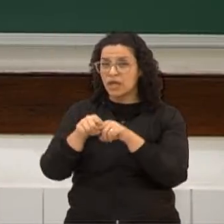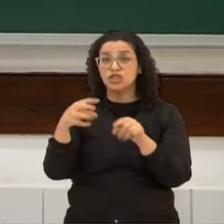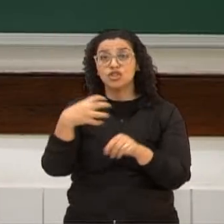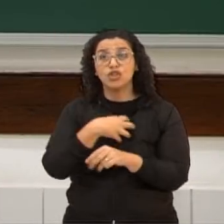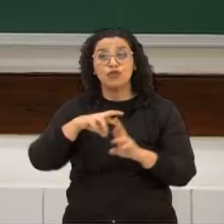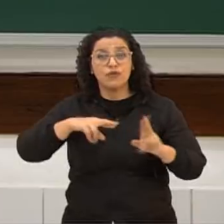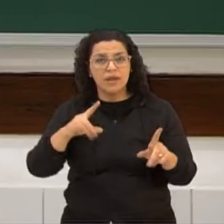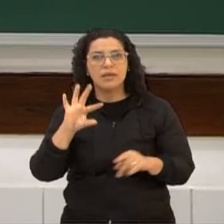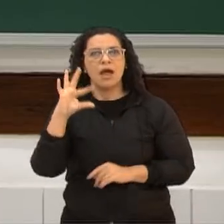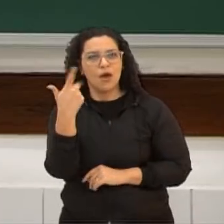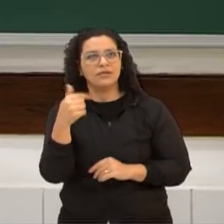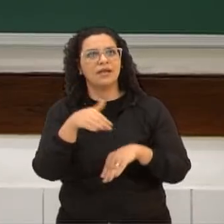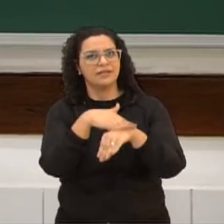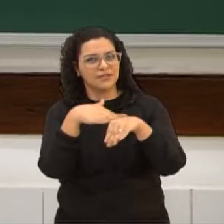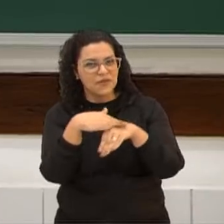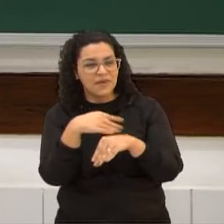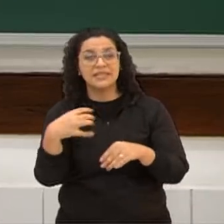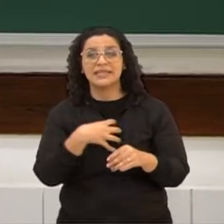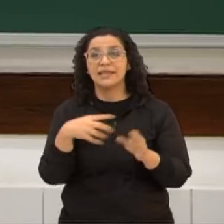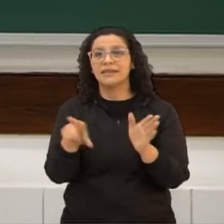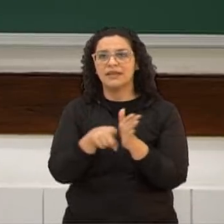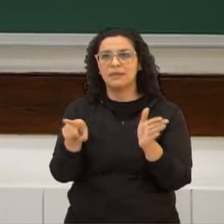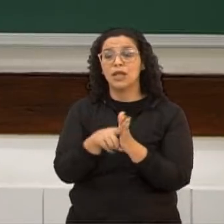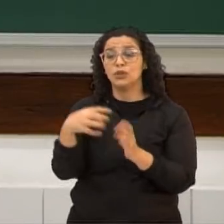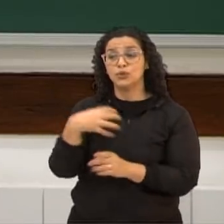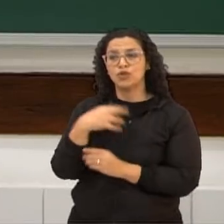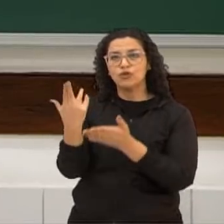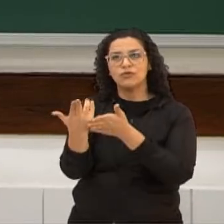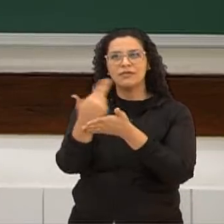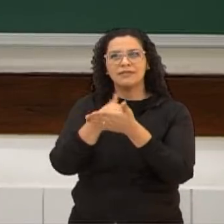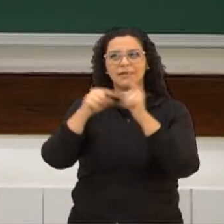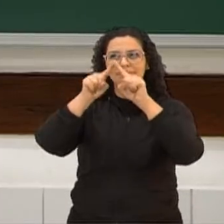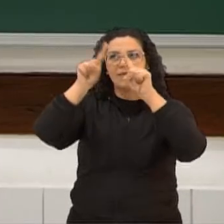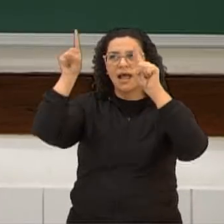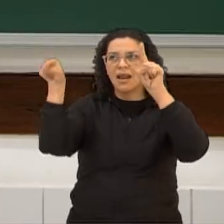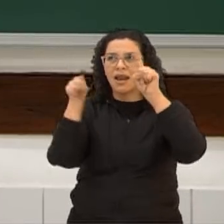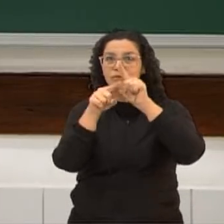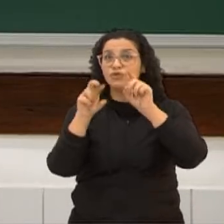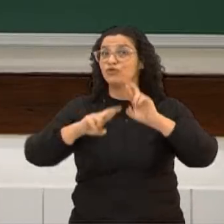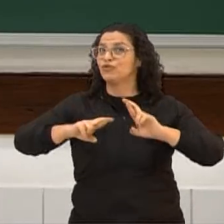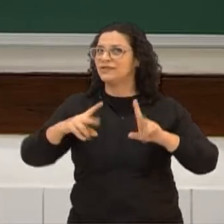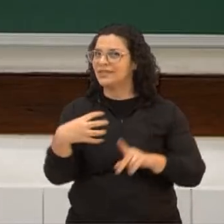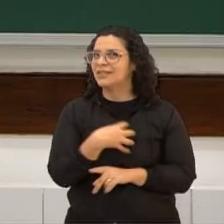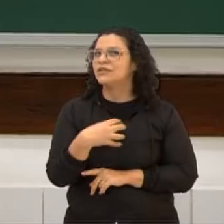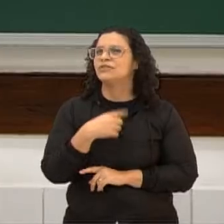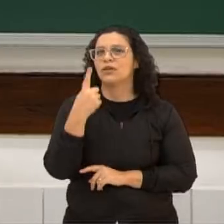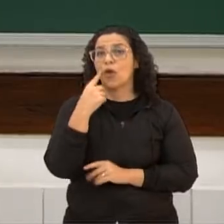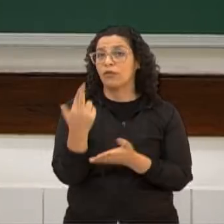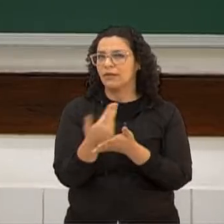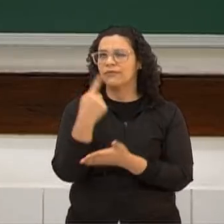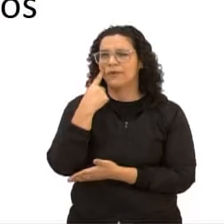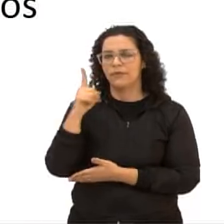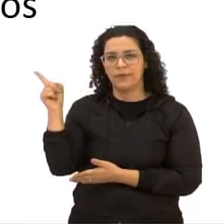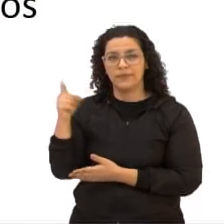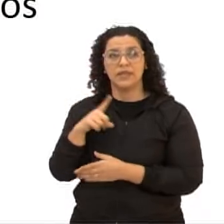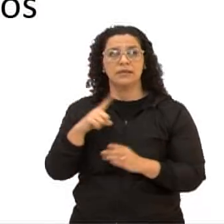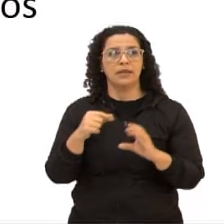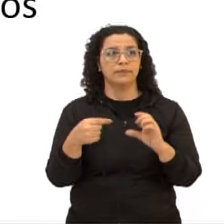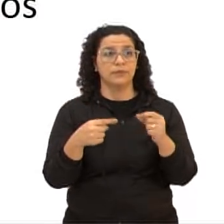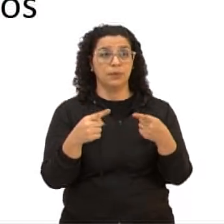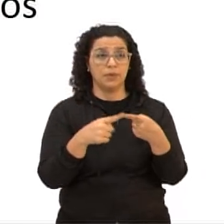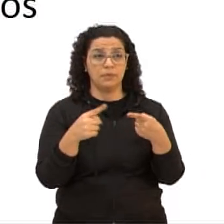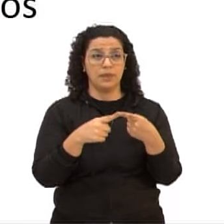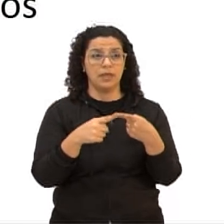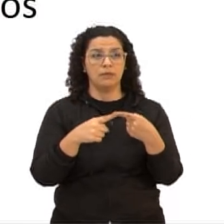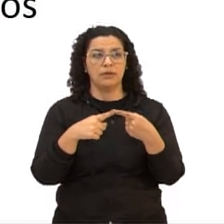como está acontecendo a ação do sujeito, dos personagens, aí aqueles balões vão se alterar, Tá legal? Então, olha, um balão que tem, por exemplo,